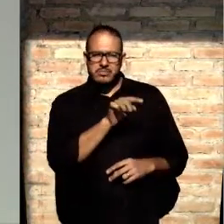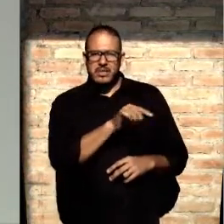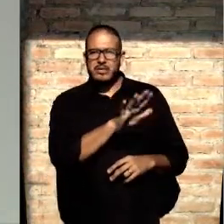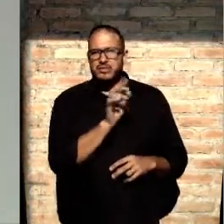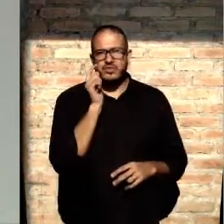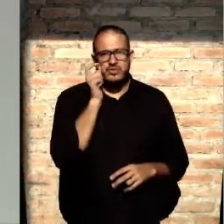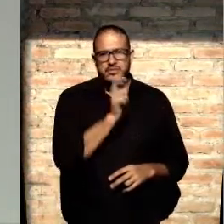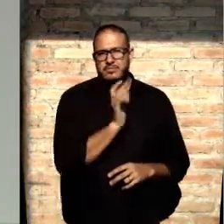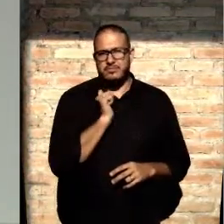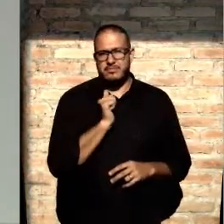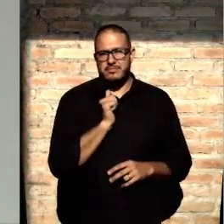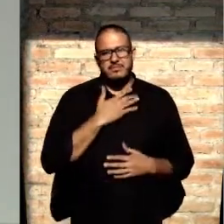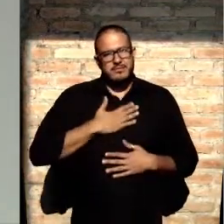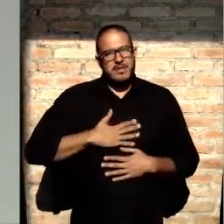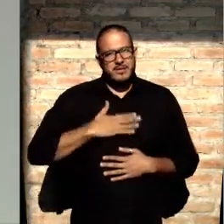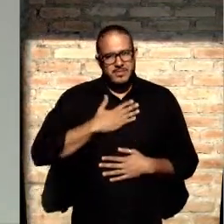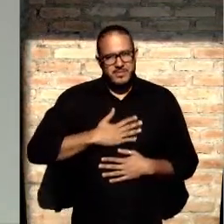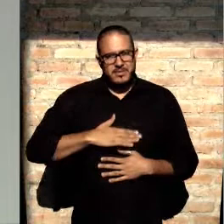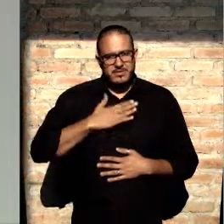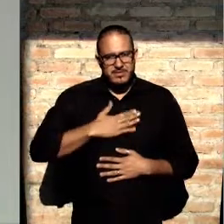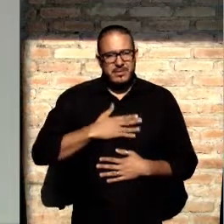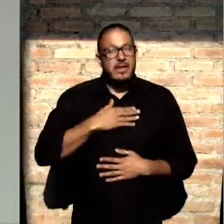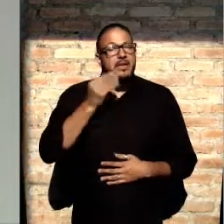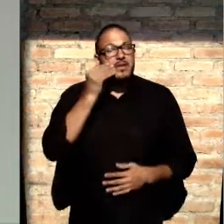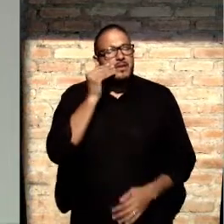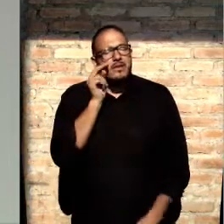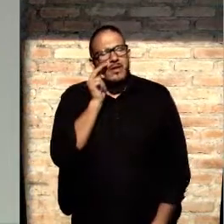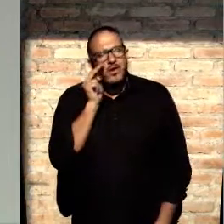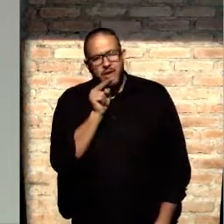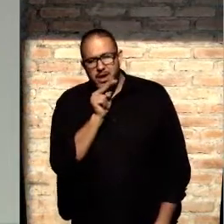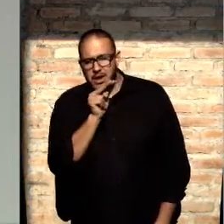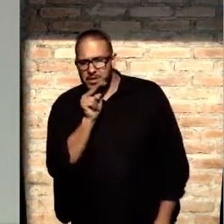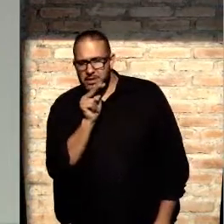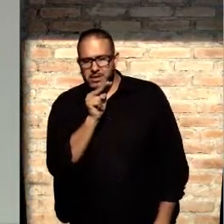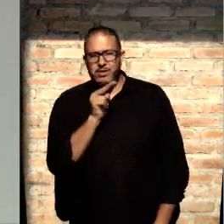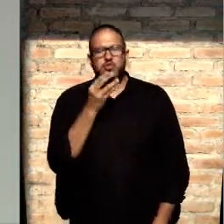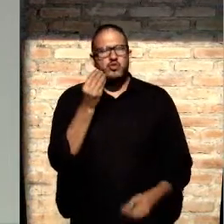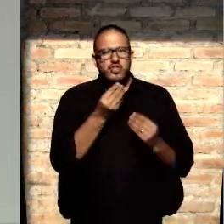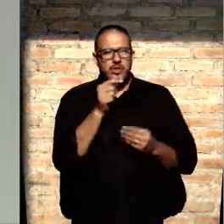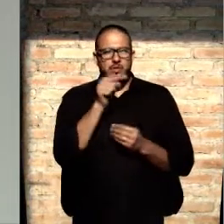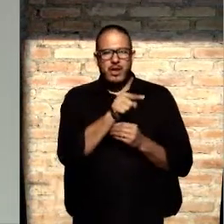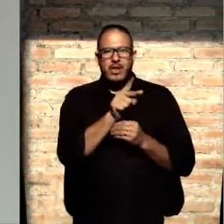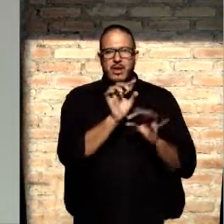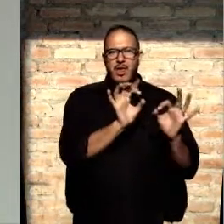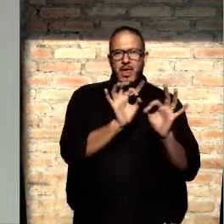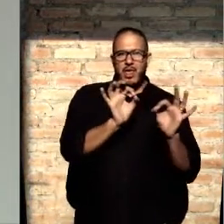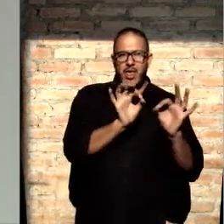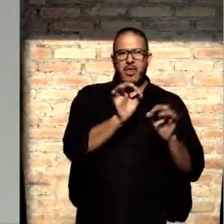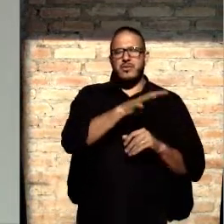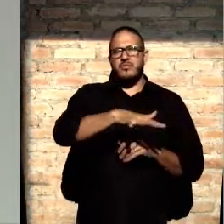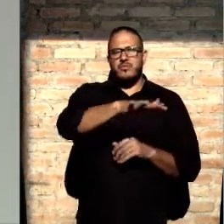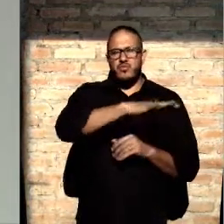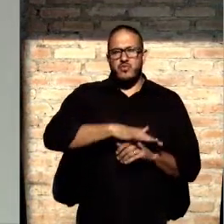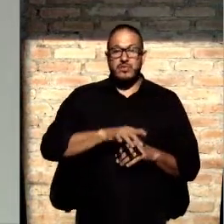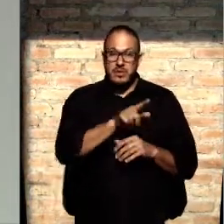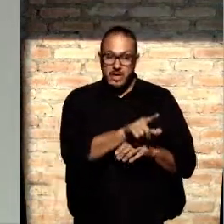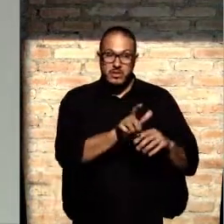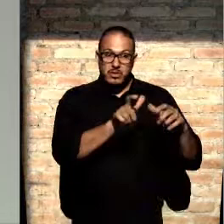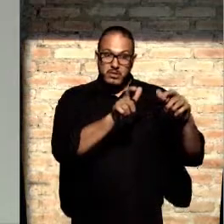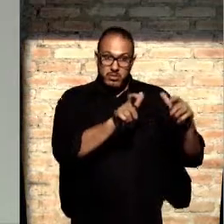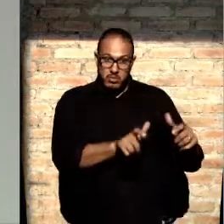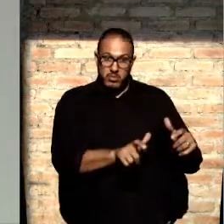no séc tente olhá lo como ele olha o mundo deixe num lugar seguro